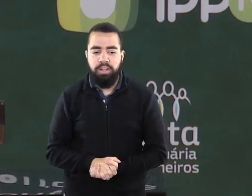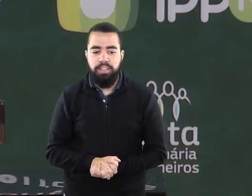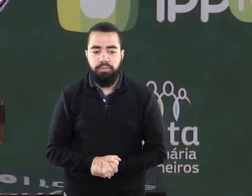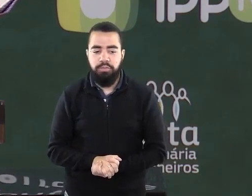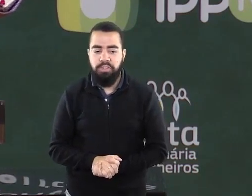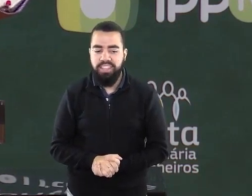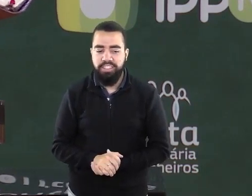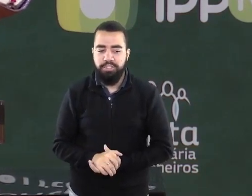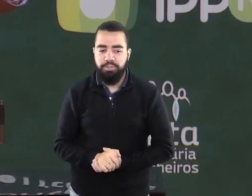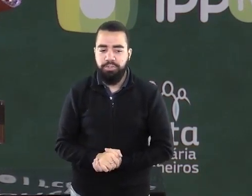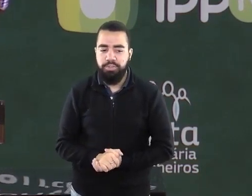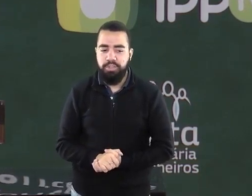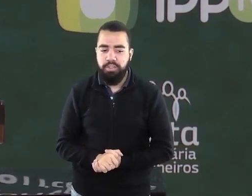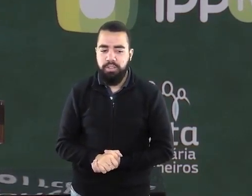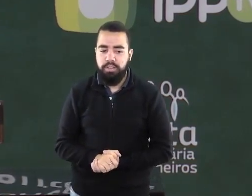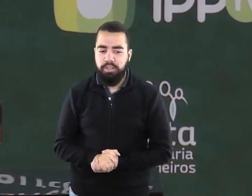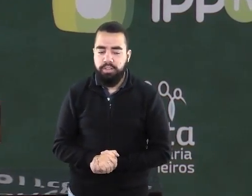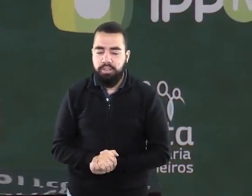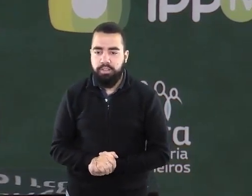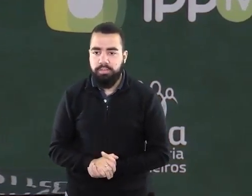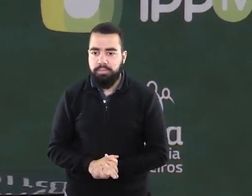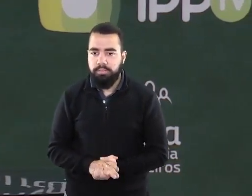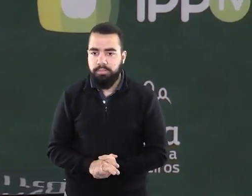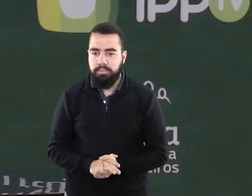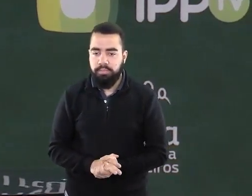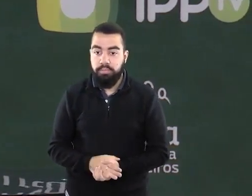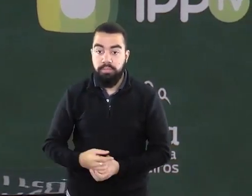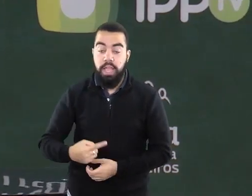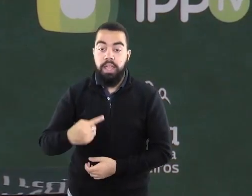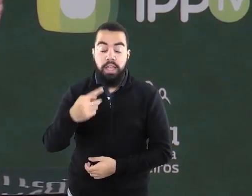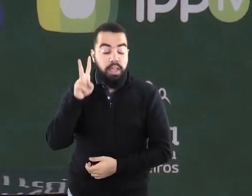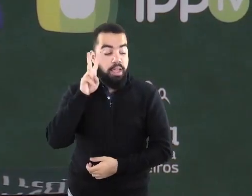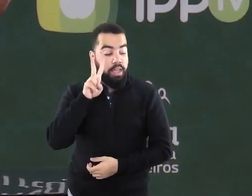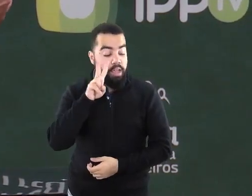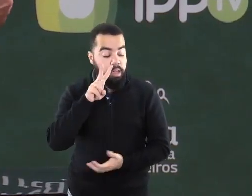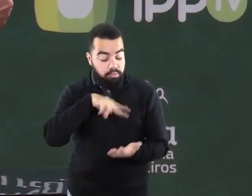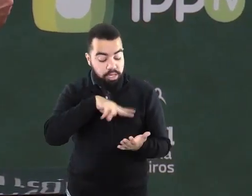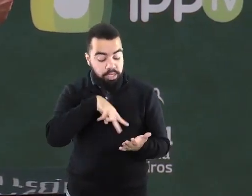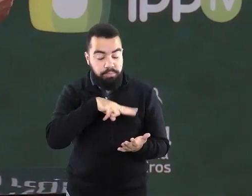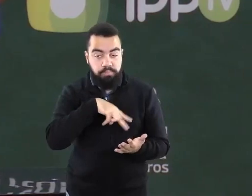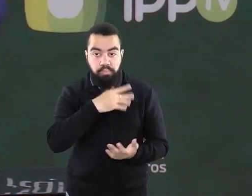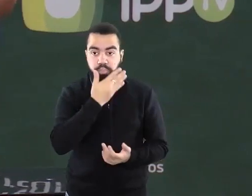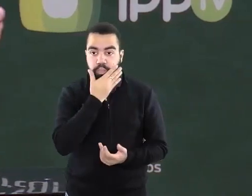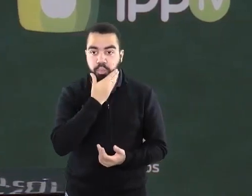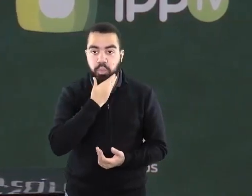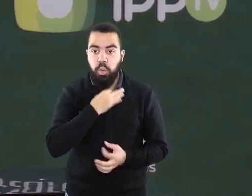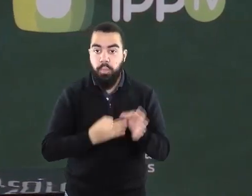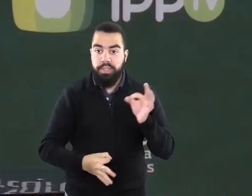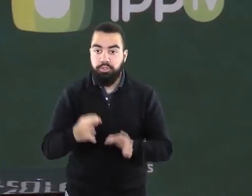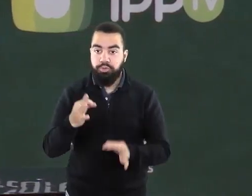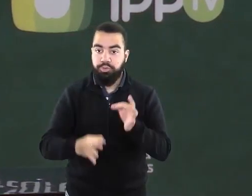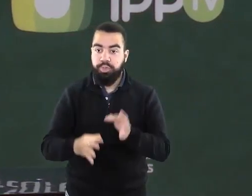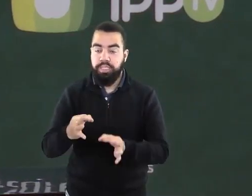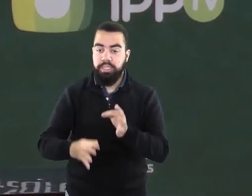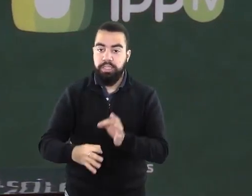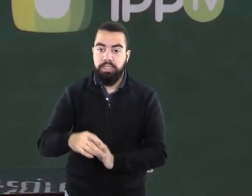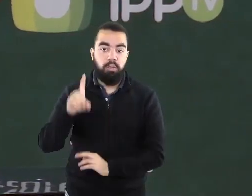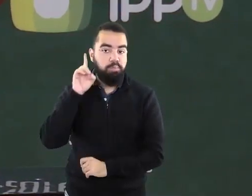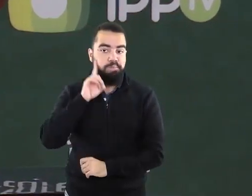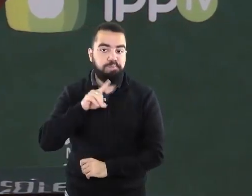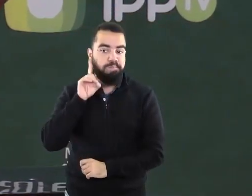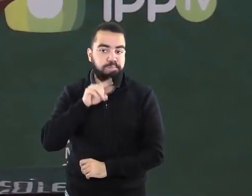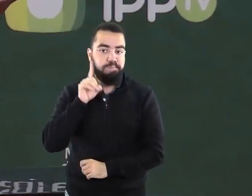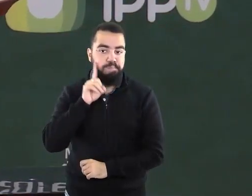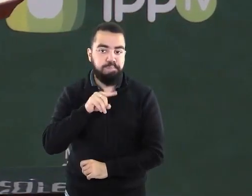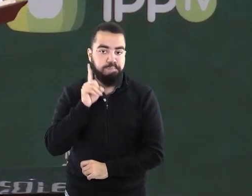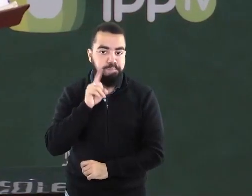Eu li um livro de um juiz americano, autoridade em vara de família. E ele disse o